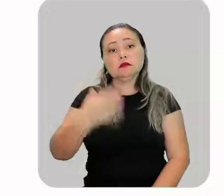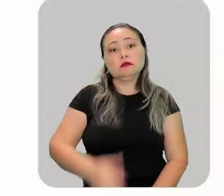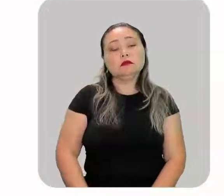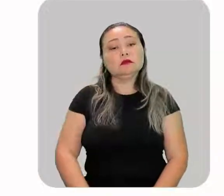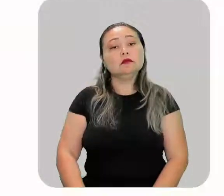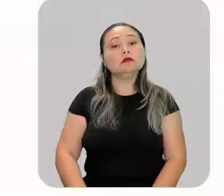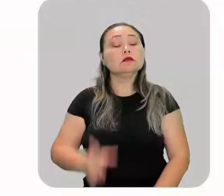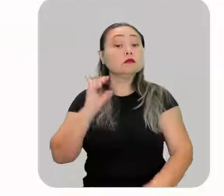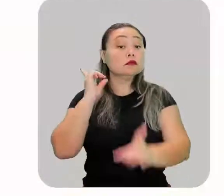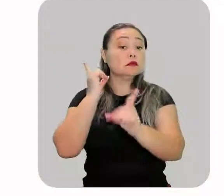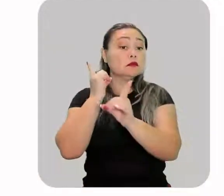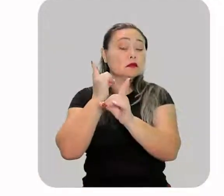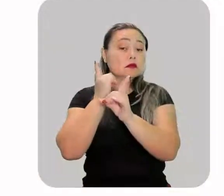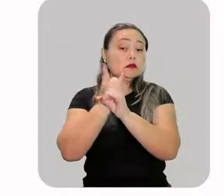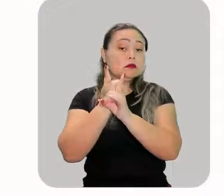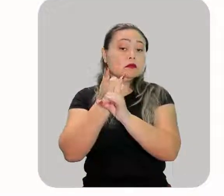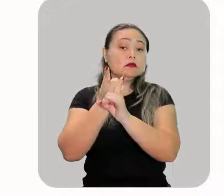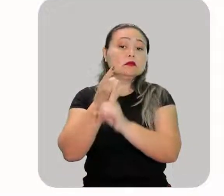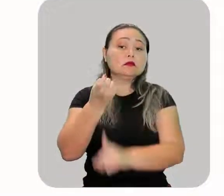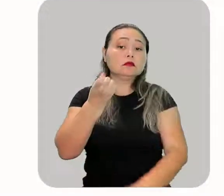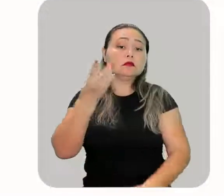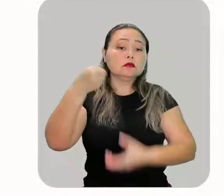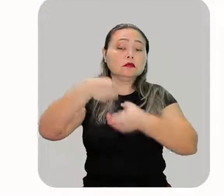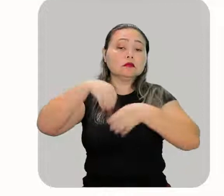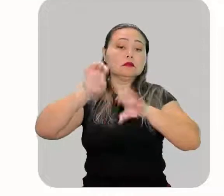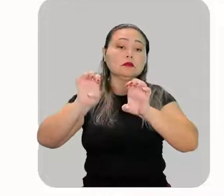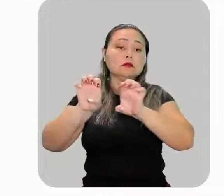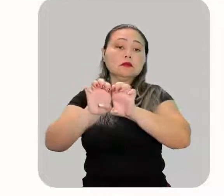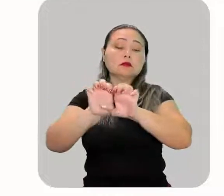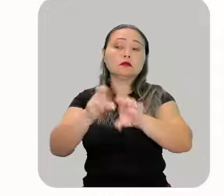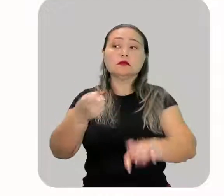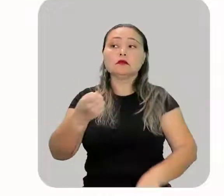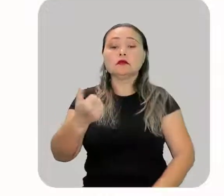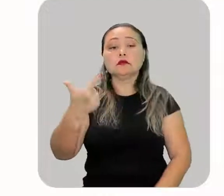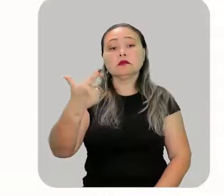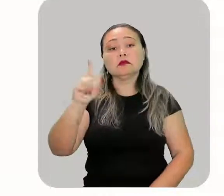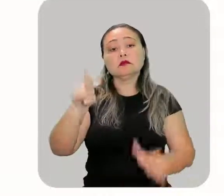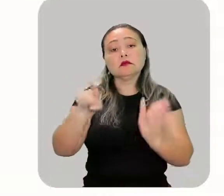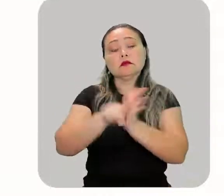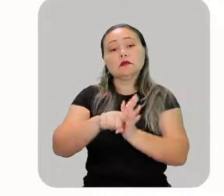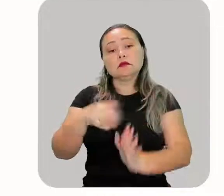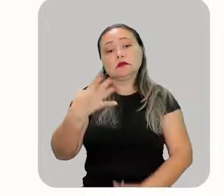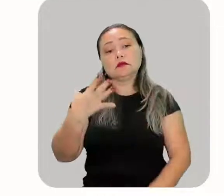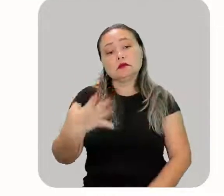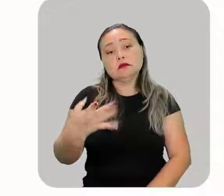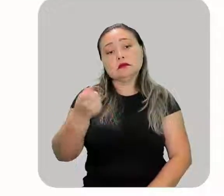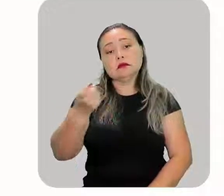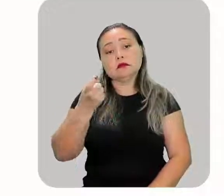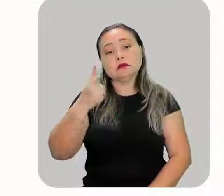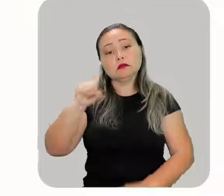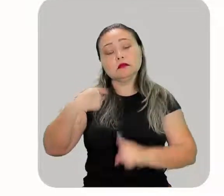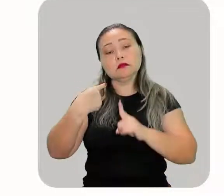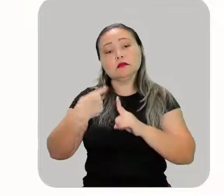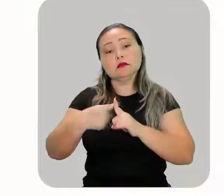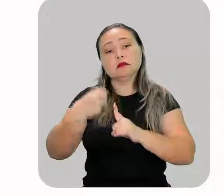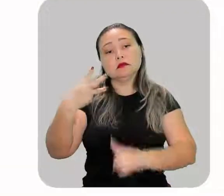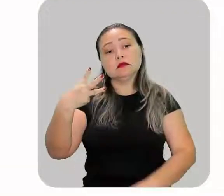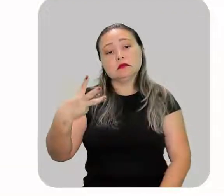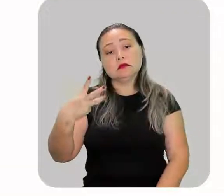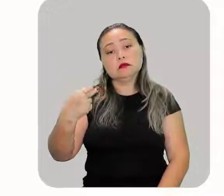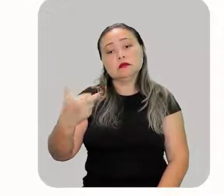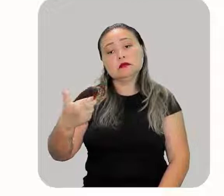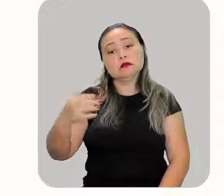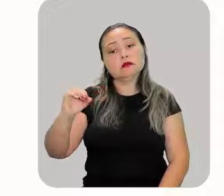agora. Determine o valor de x na equação x² menos 4x